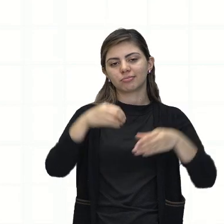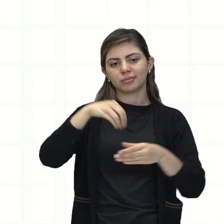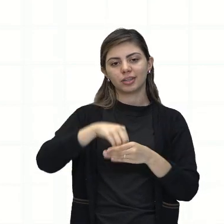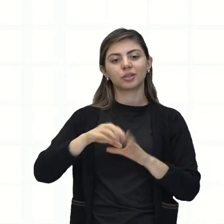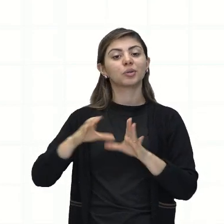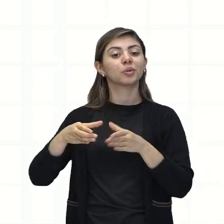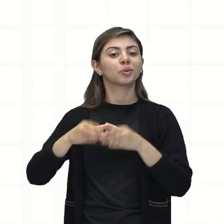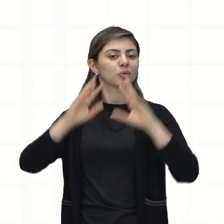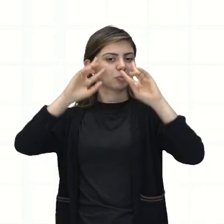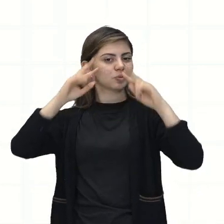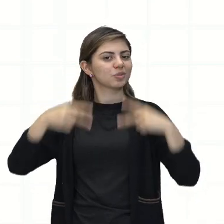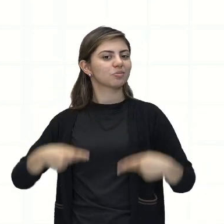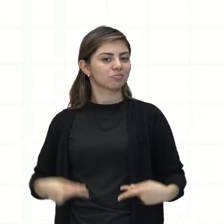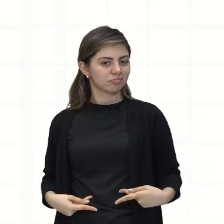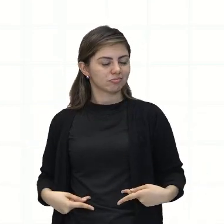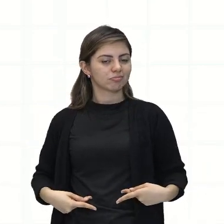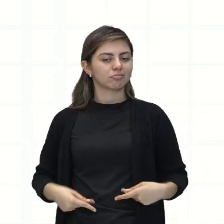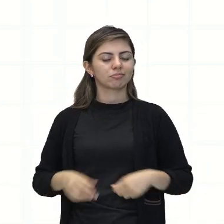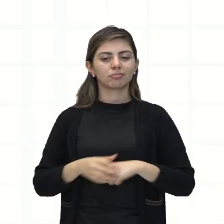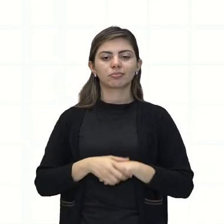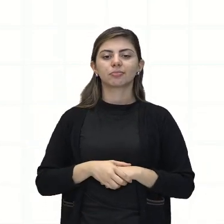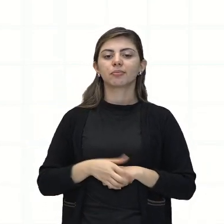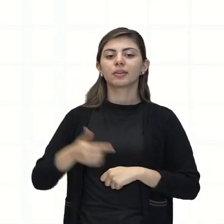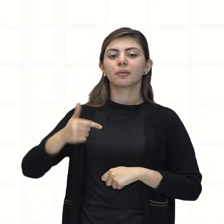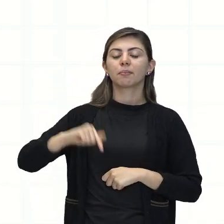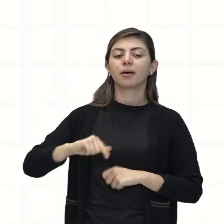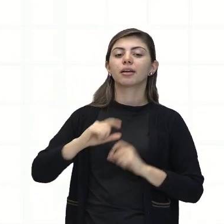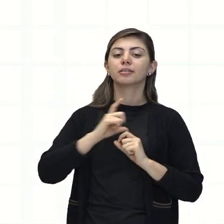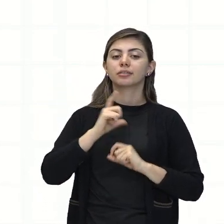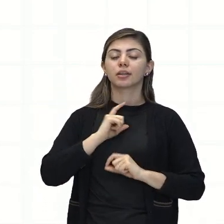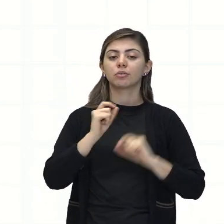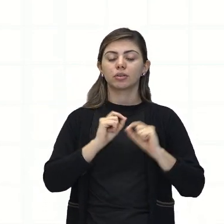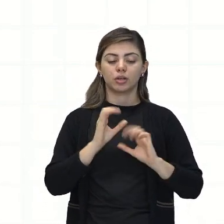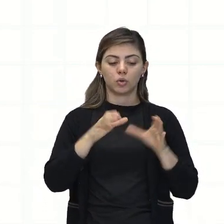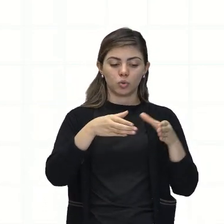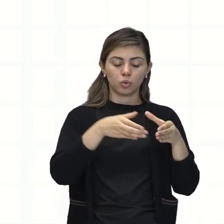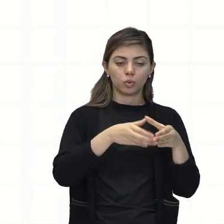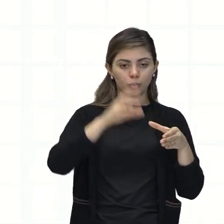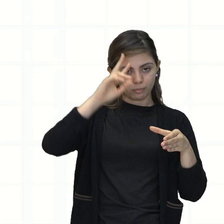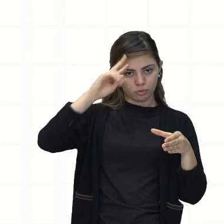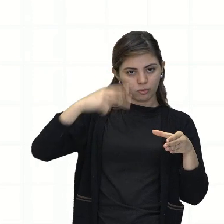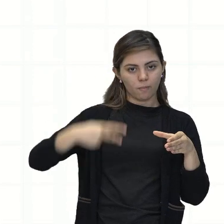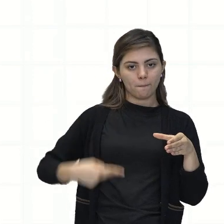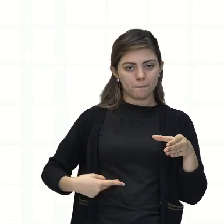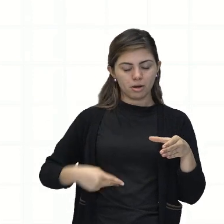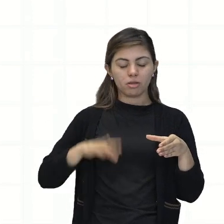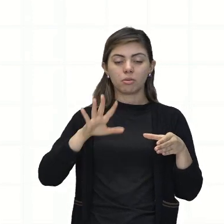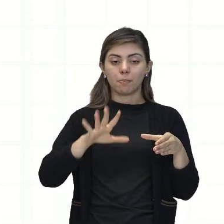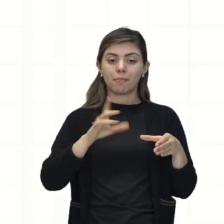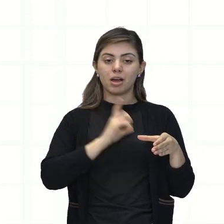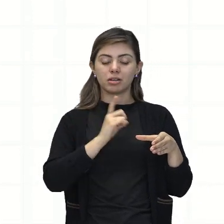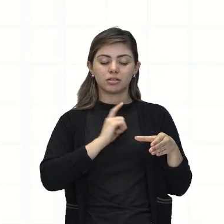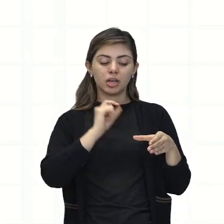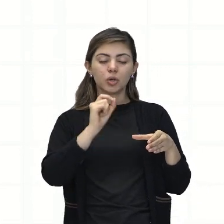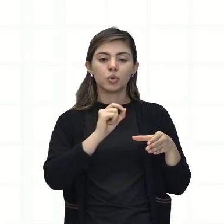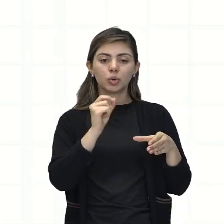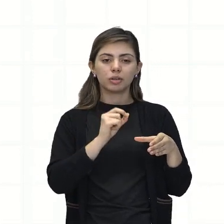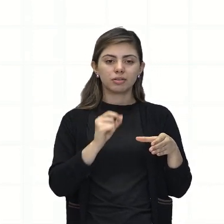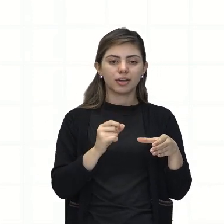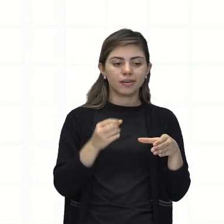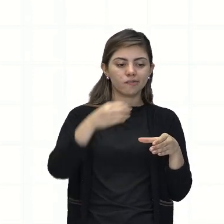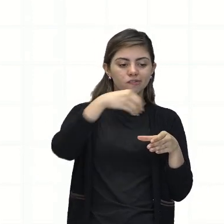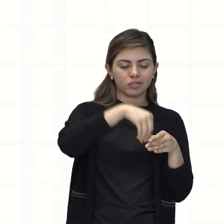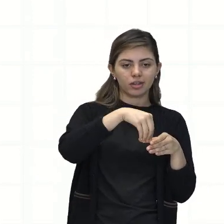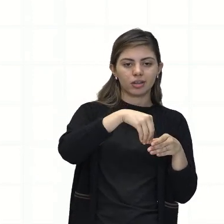humana. E aí nós temos também uma mesma espécie, mas que ela possui